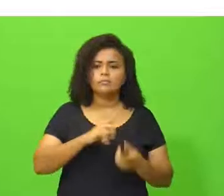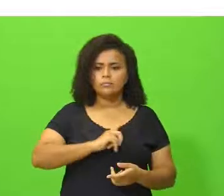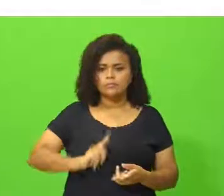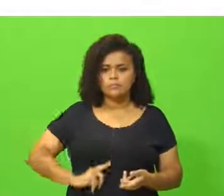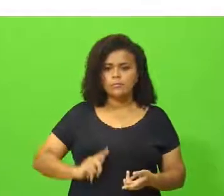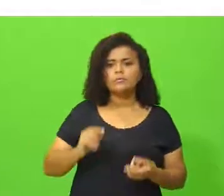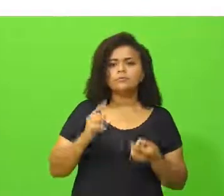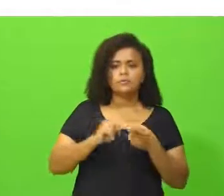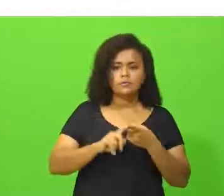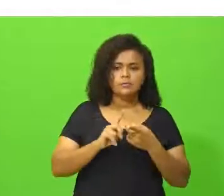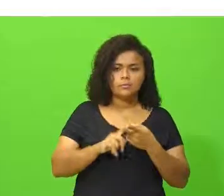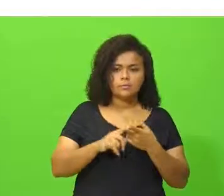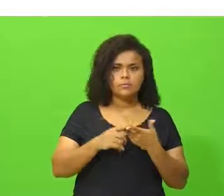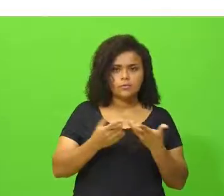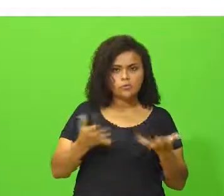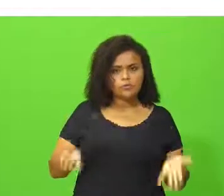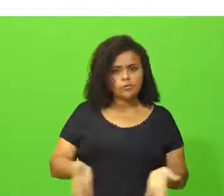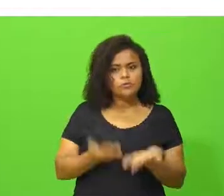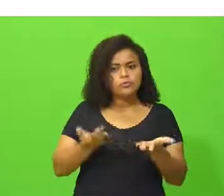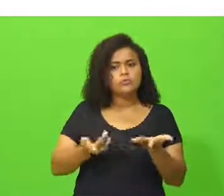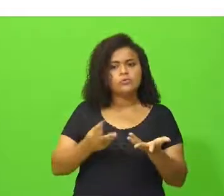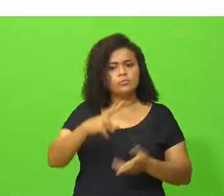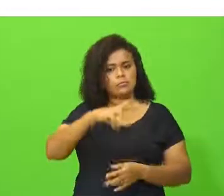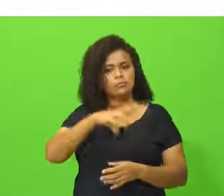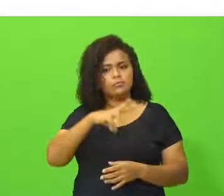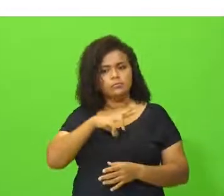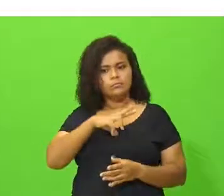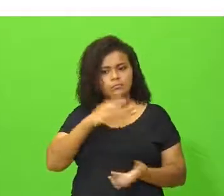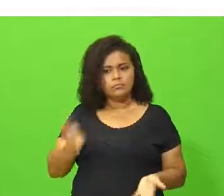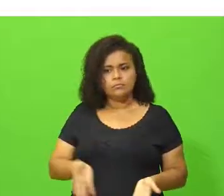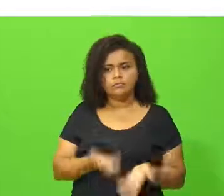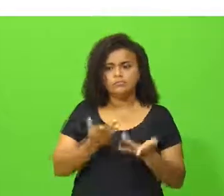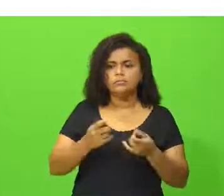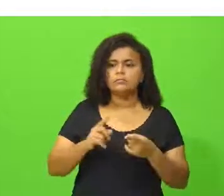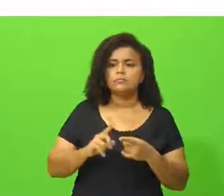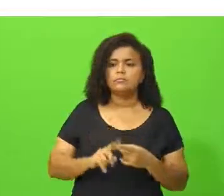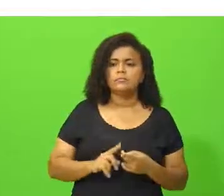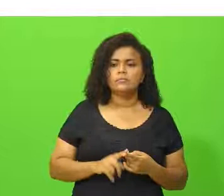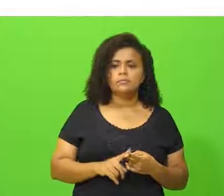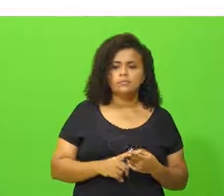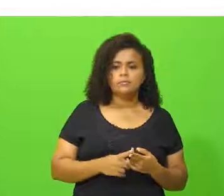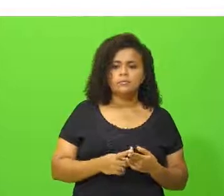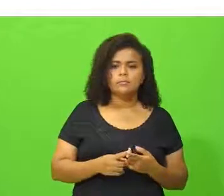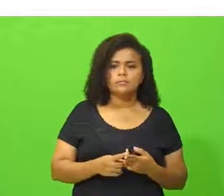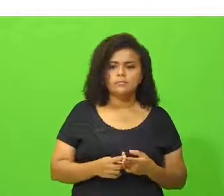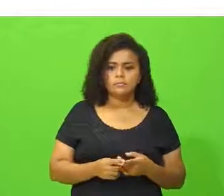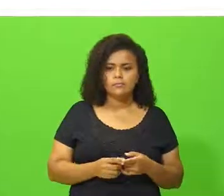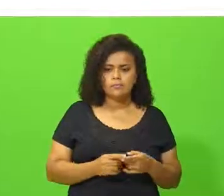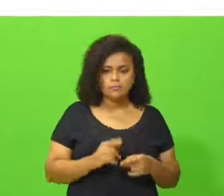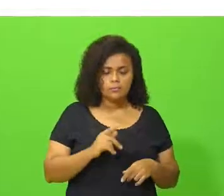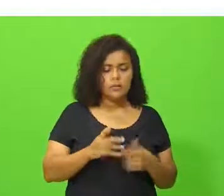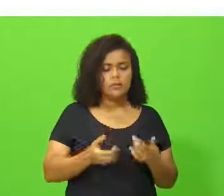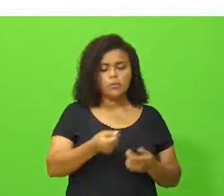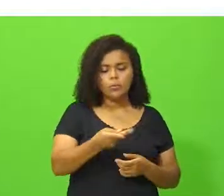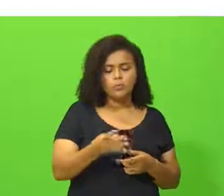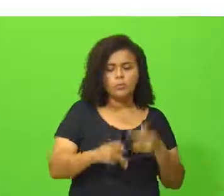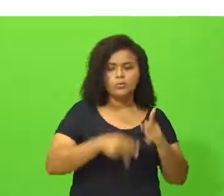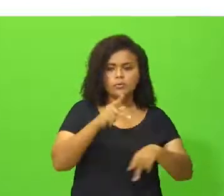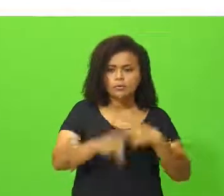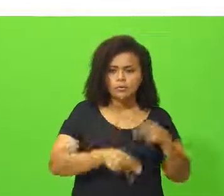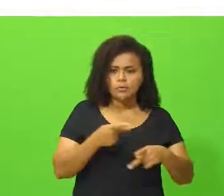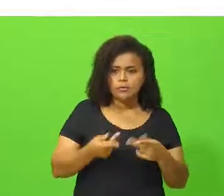é claro, de incentivos privados para conter, digamos, o número de habitantes de determinado país. A gente vai